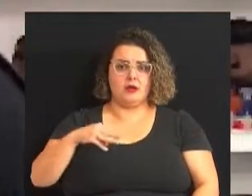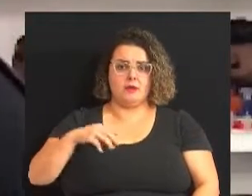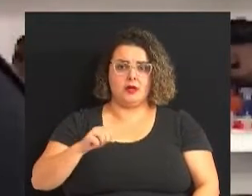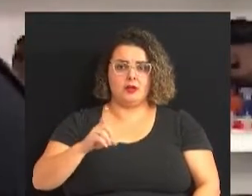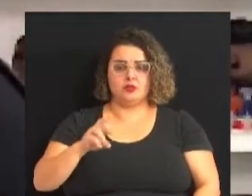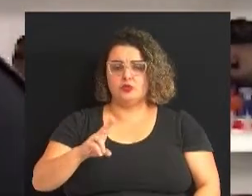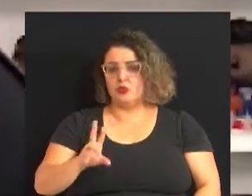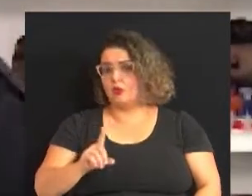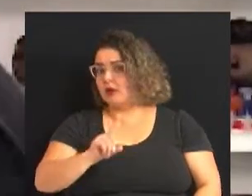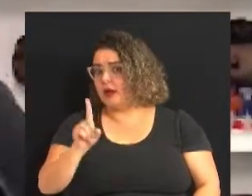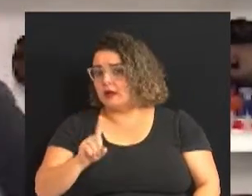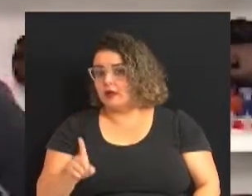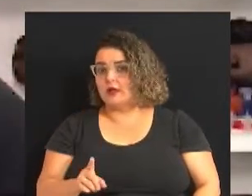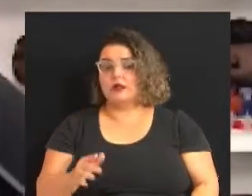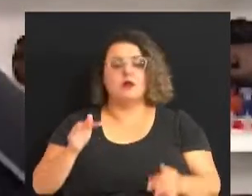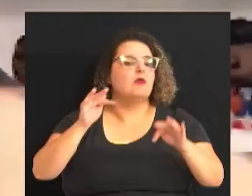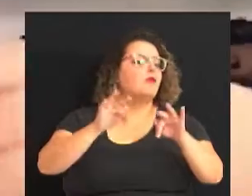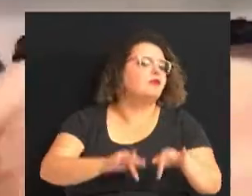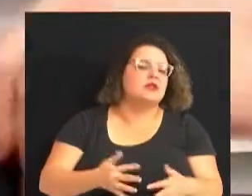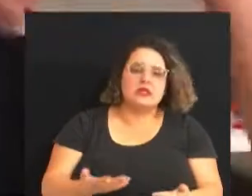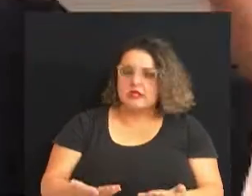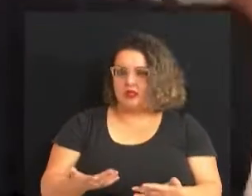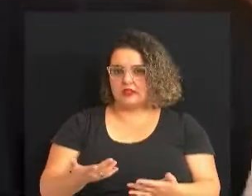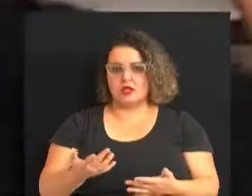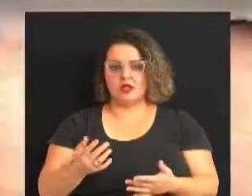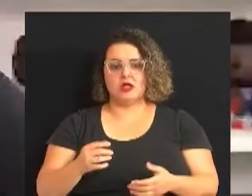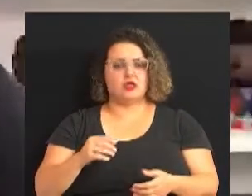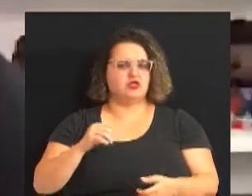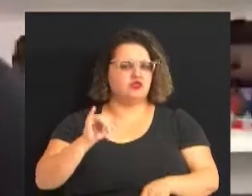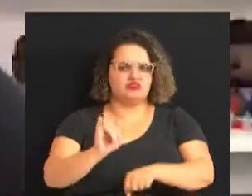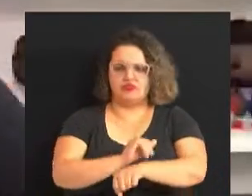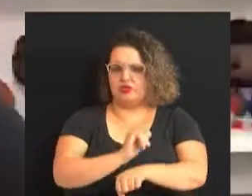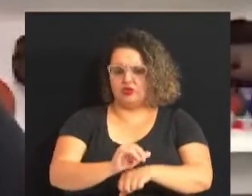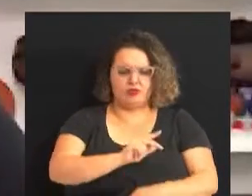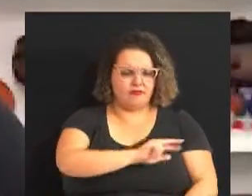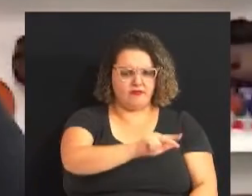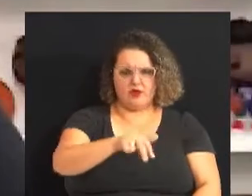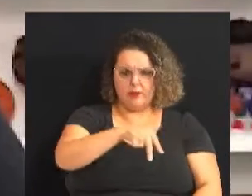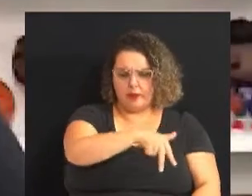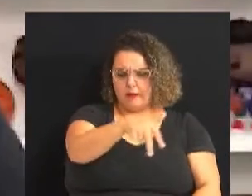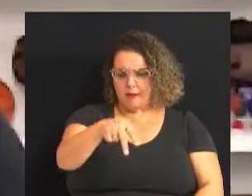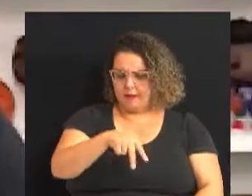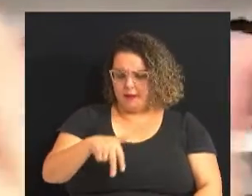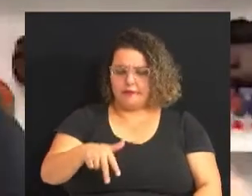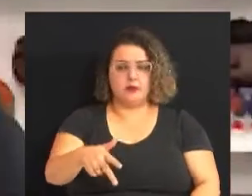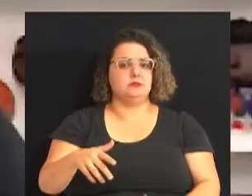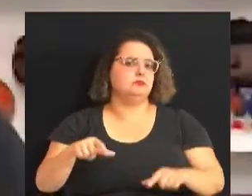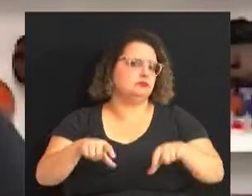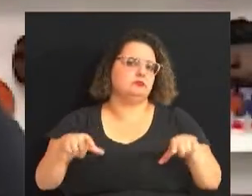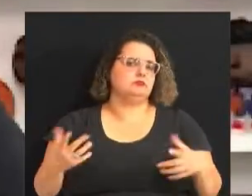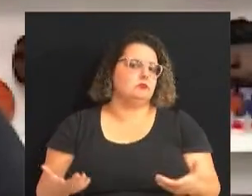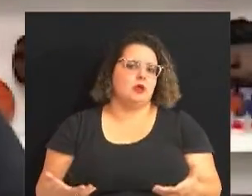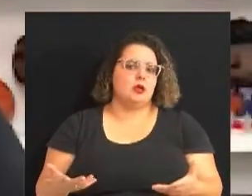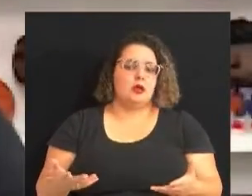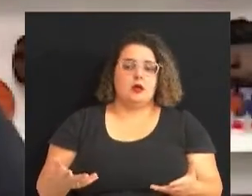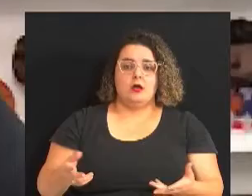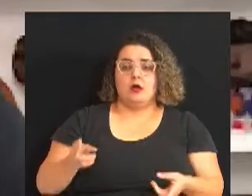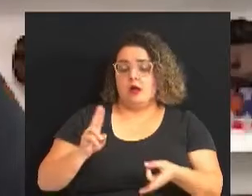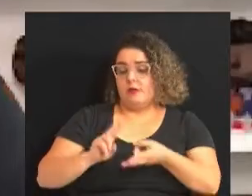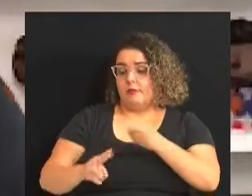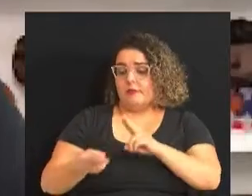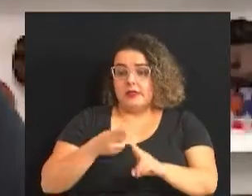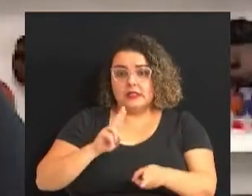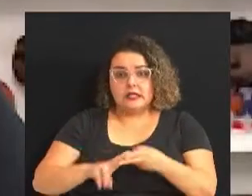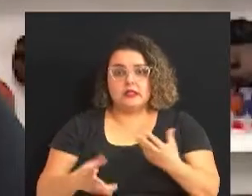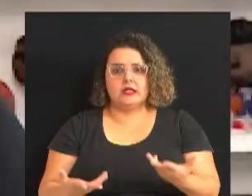ele é o armador, ele é o finalizador, ele joga de diversas maneiras, em diversas posições. Então hoje a versatilidade ofensiva, a versatilidade